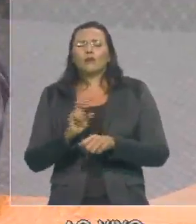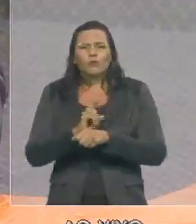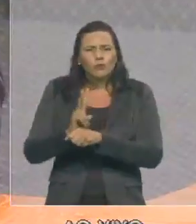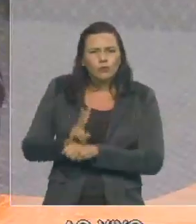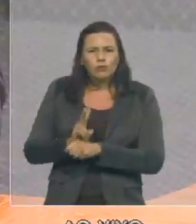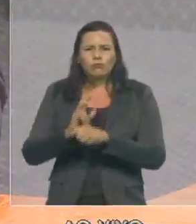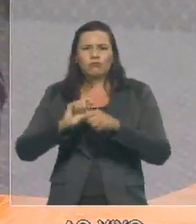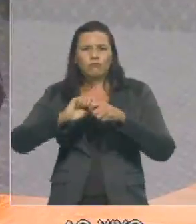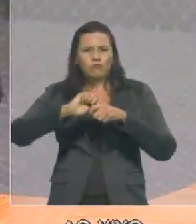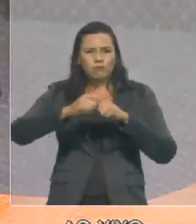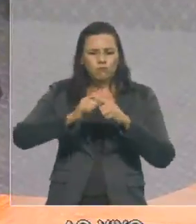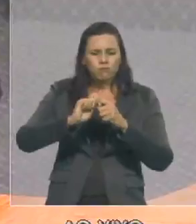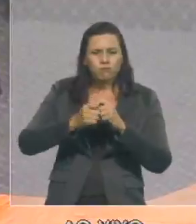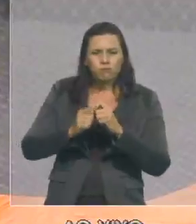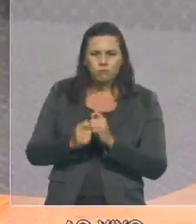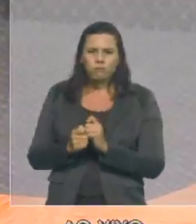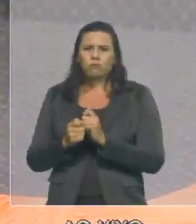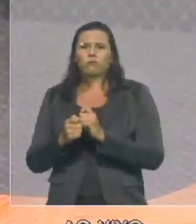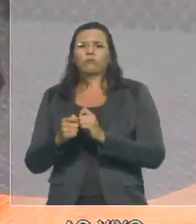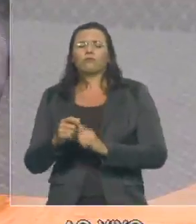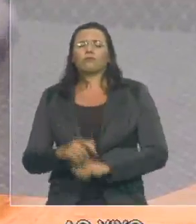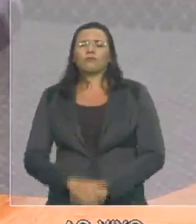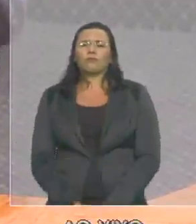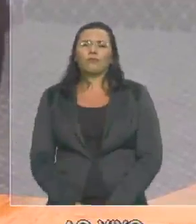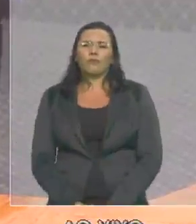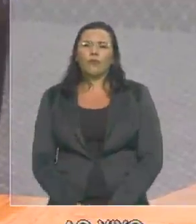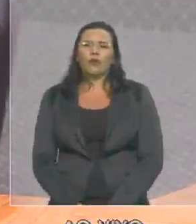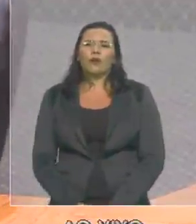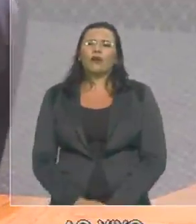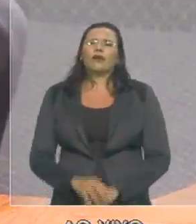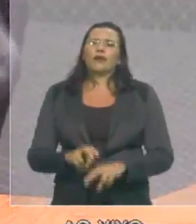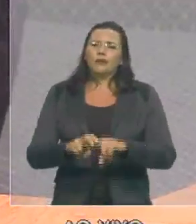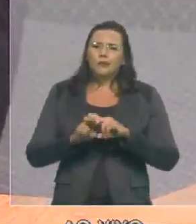também já ficou de fazer o levantamento para poder